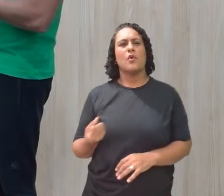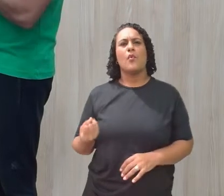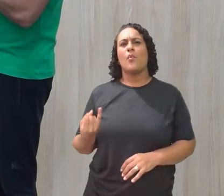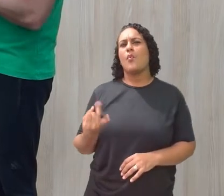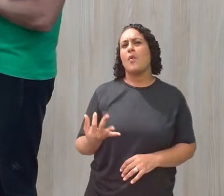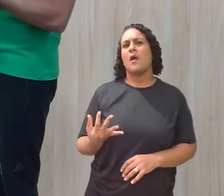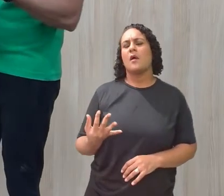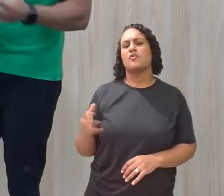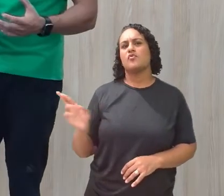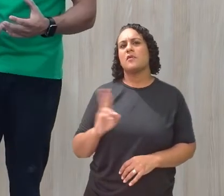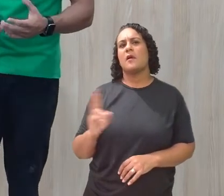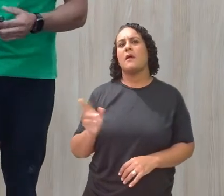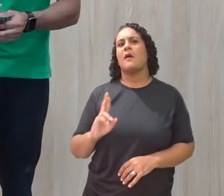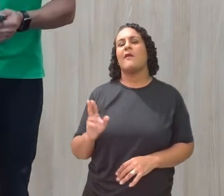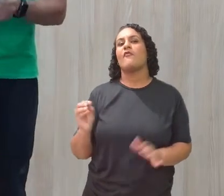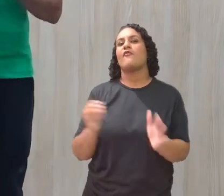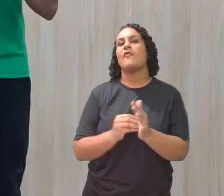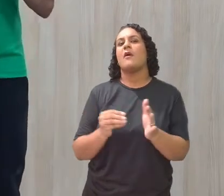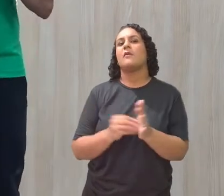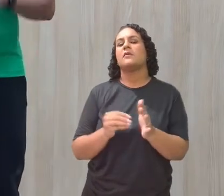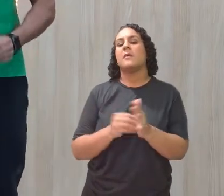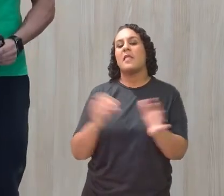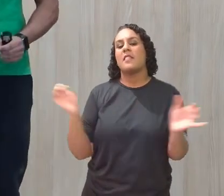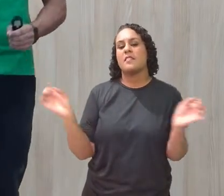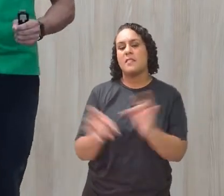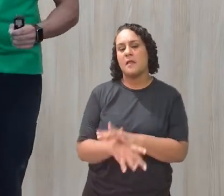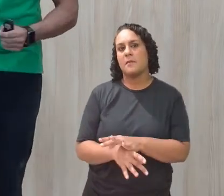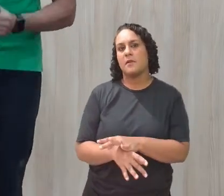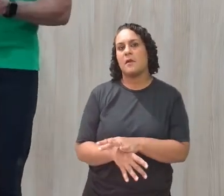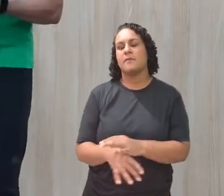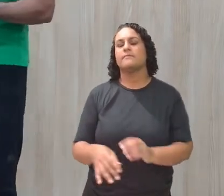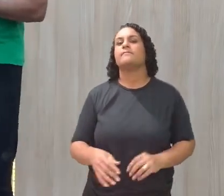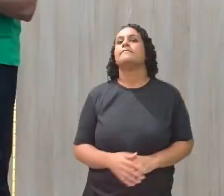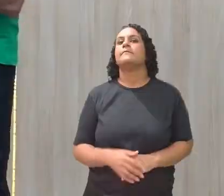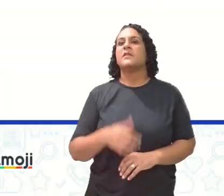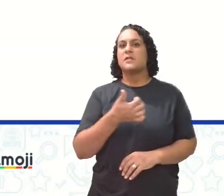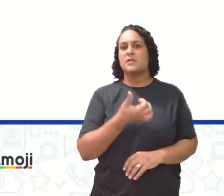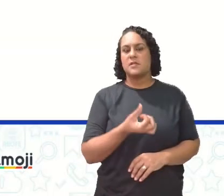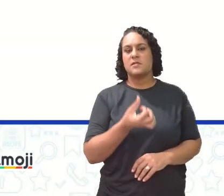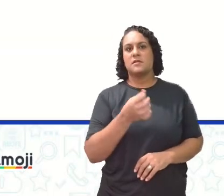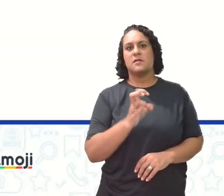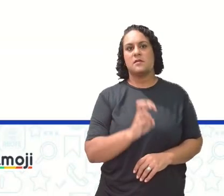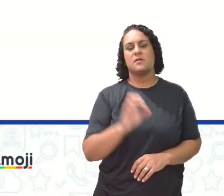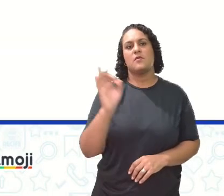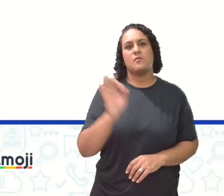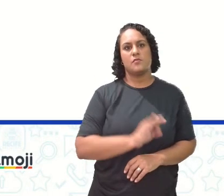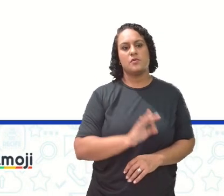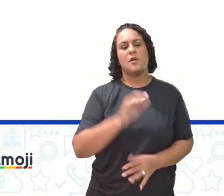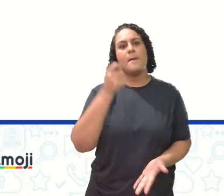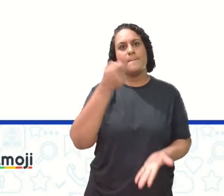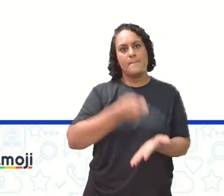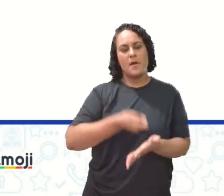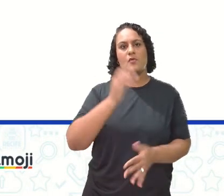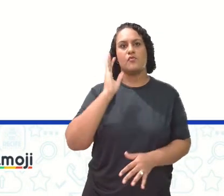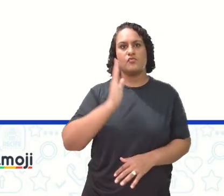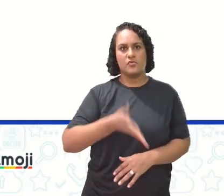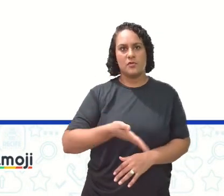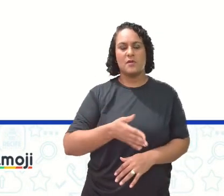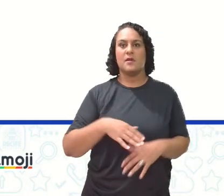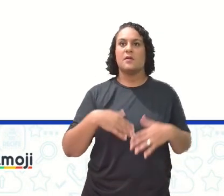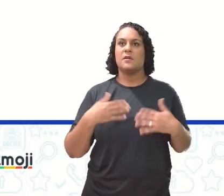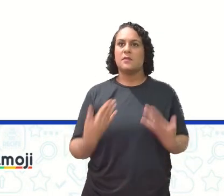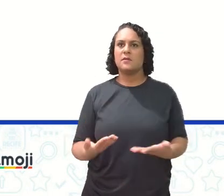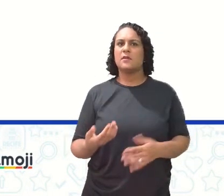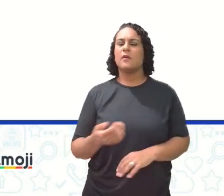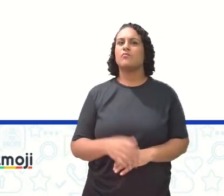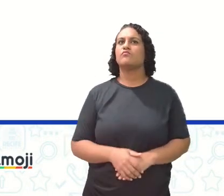Karina saldar a sua dívida? Então, observe a pergunta. 65% ela já pagou. Então, a questão